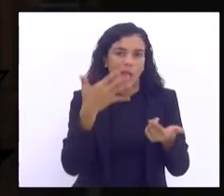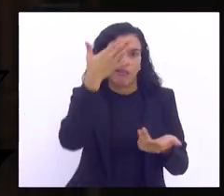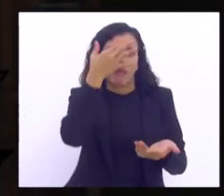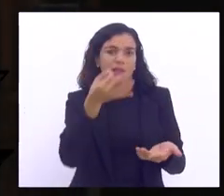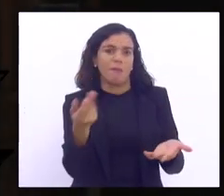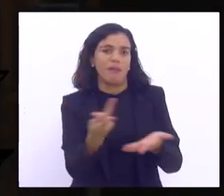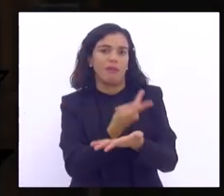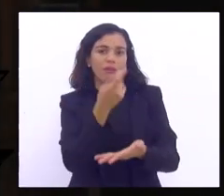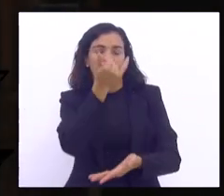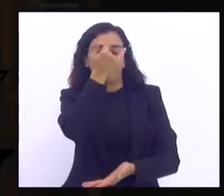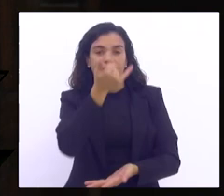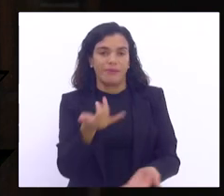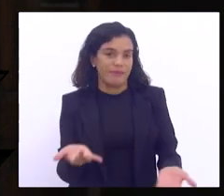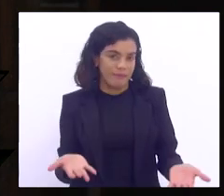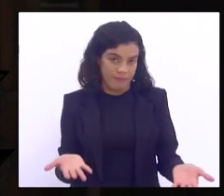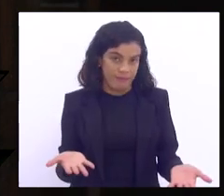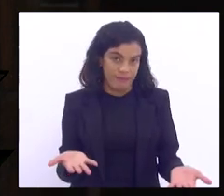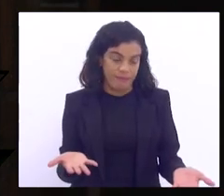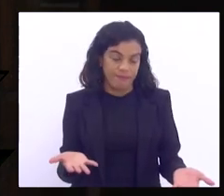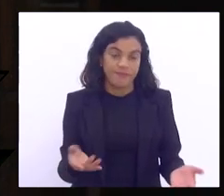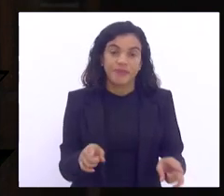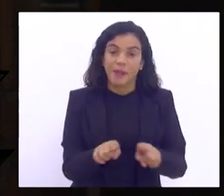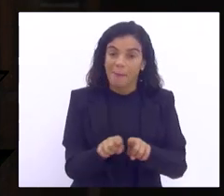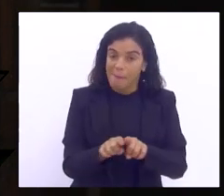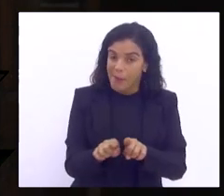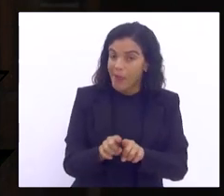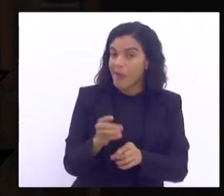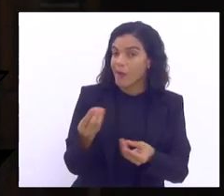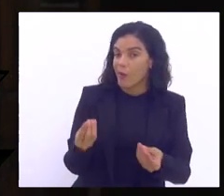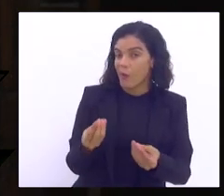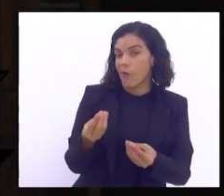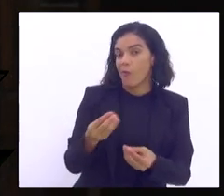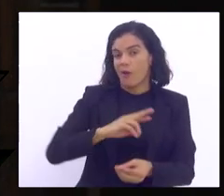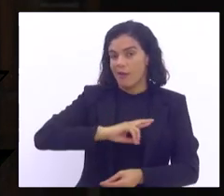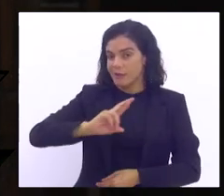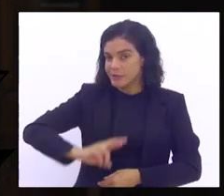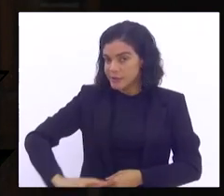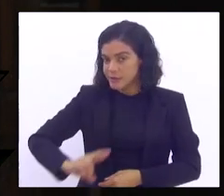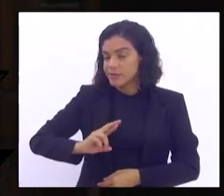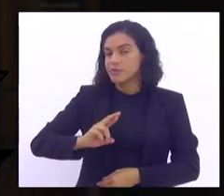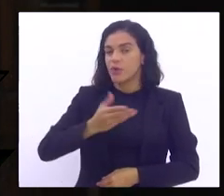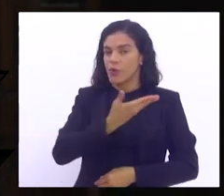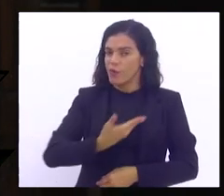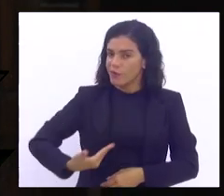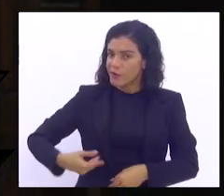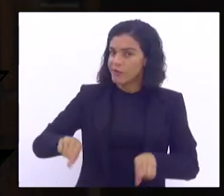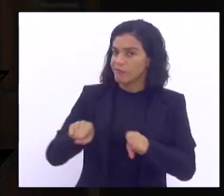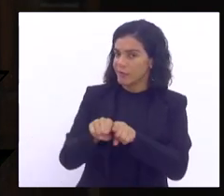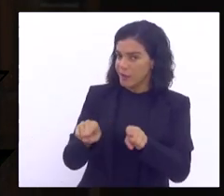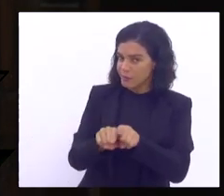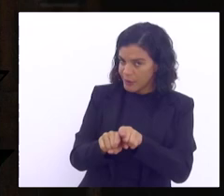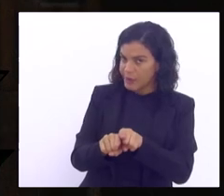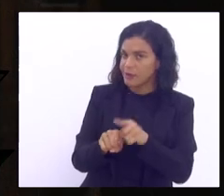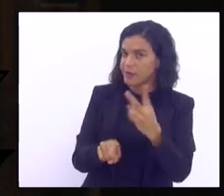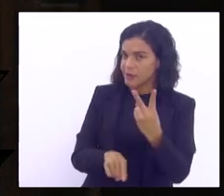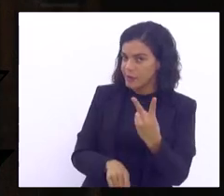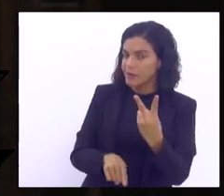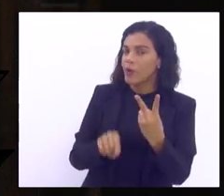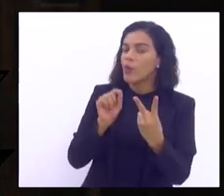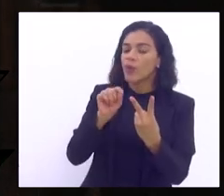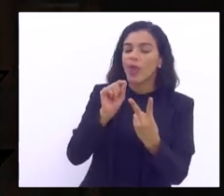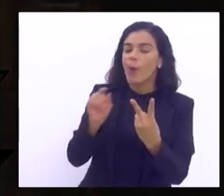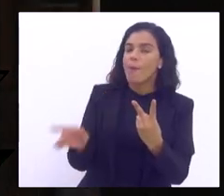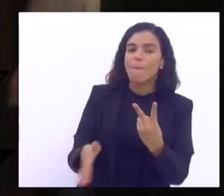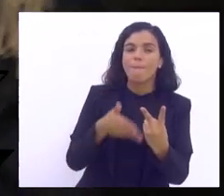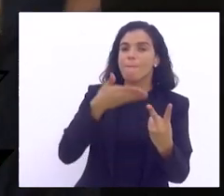interpretações. Assim como a Igreja, fica claro que o Estado também considera como o maior